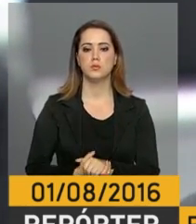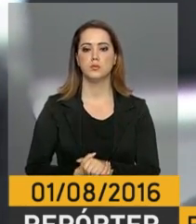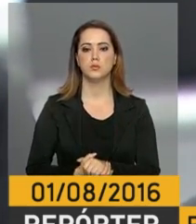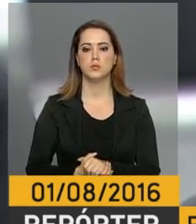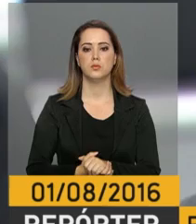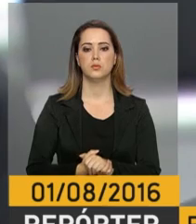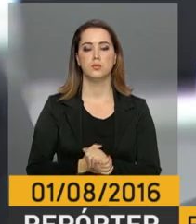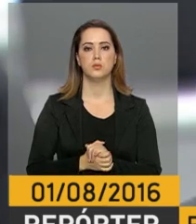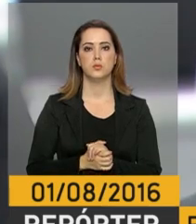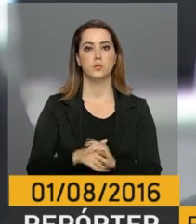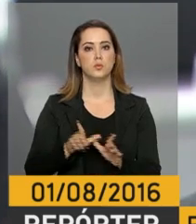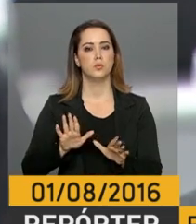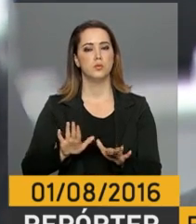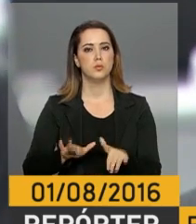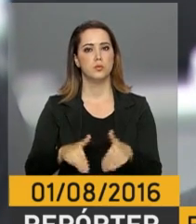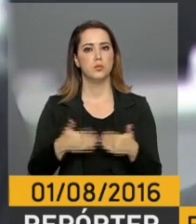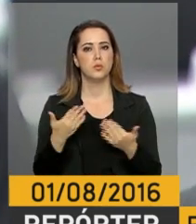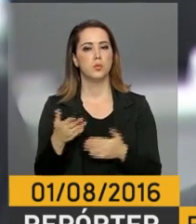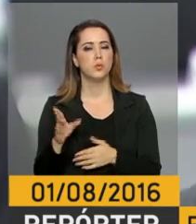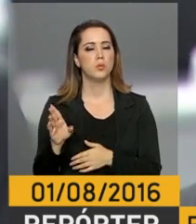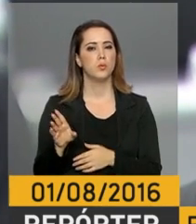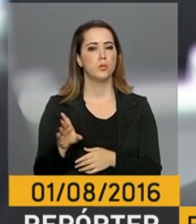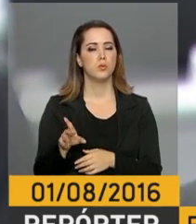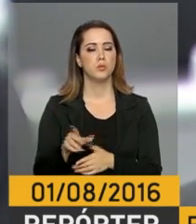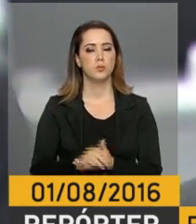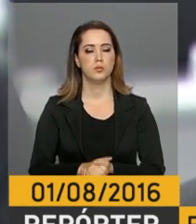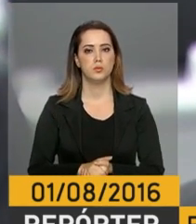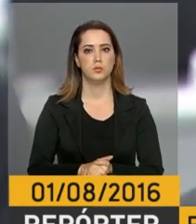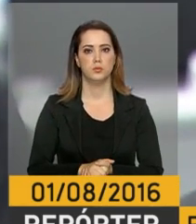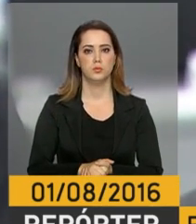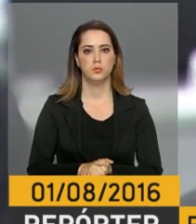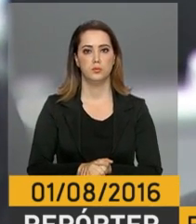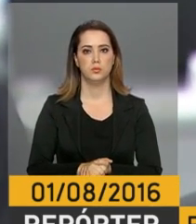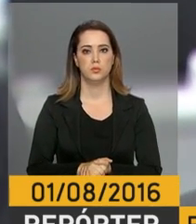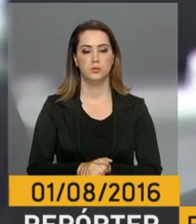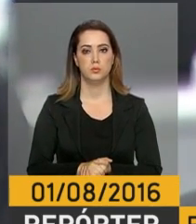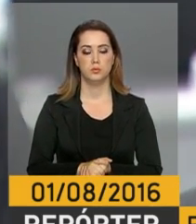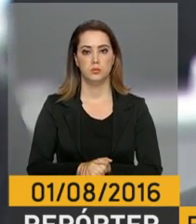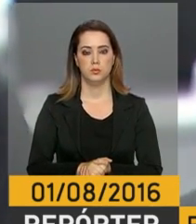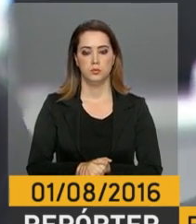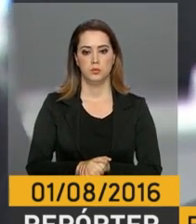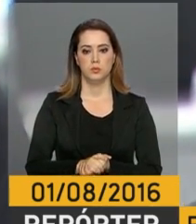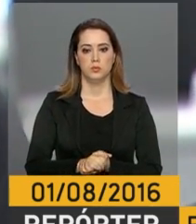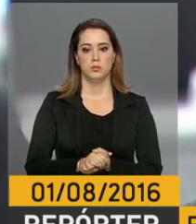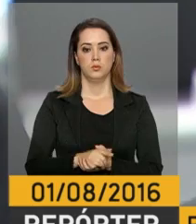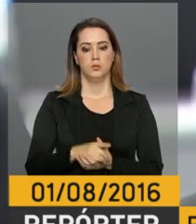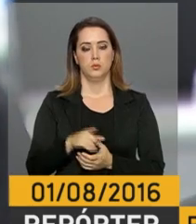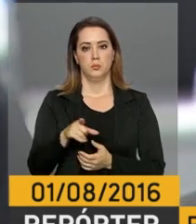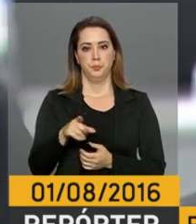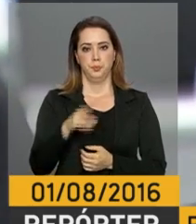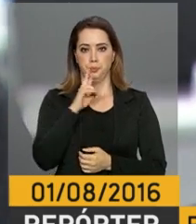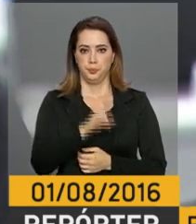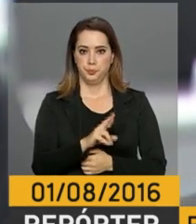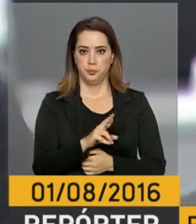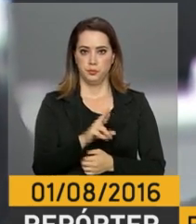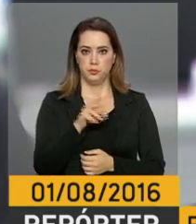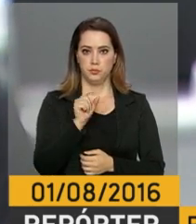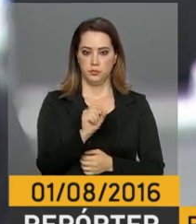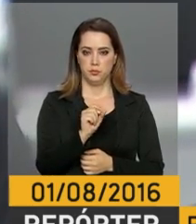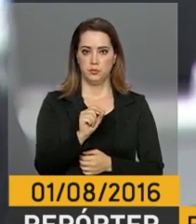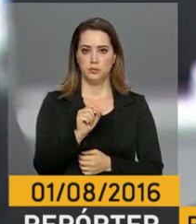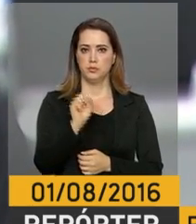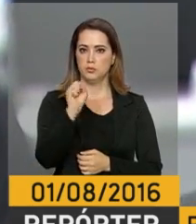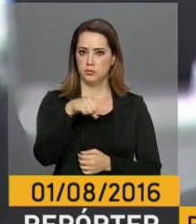Quais são os principais pontos que devem ficar em alerta, principalmente? É o terrorismo? São outros casos? Obviamente,